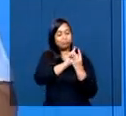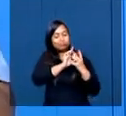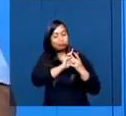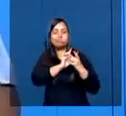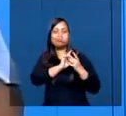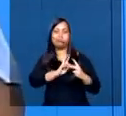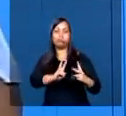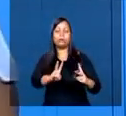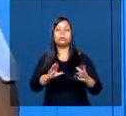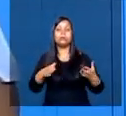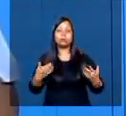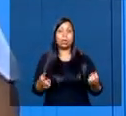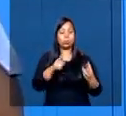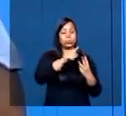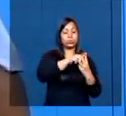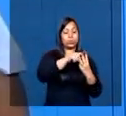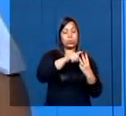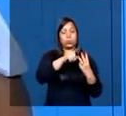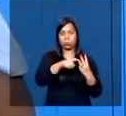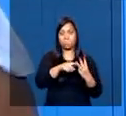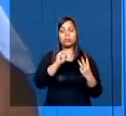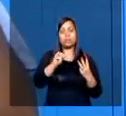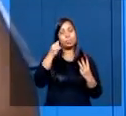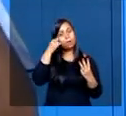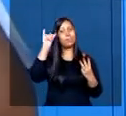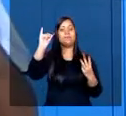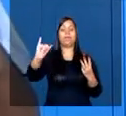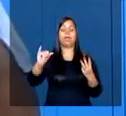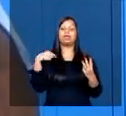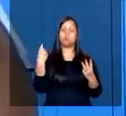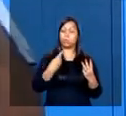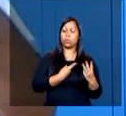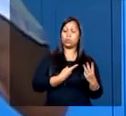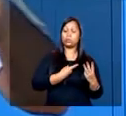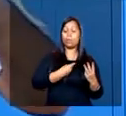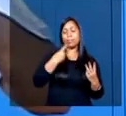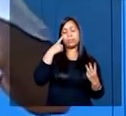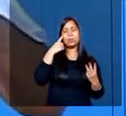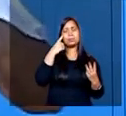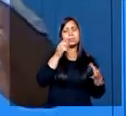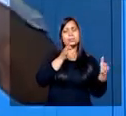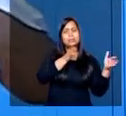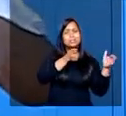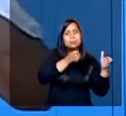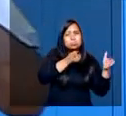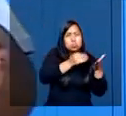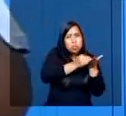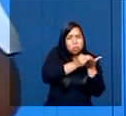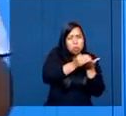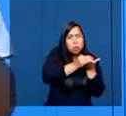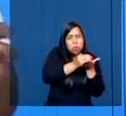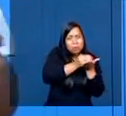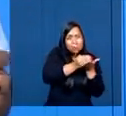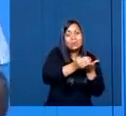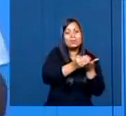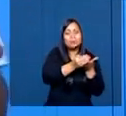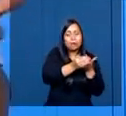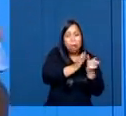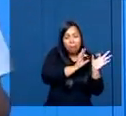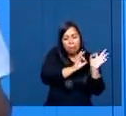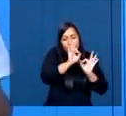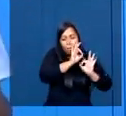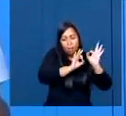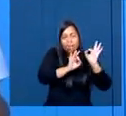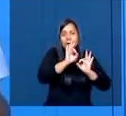Né? Então, esse é um tripé, que é a prevenção. Que a gente acredita que nesse tempo bem pequenininho, bem inicialzinho, quando a gente consegue